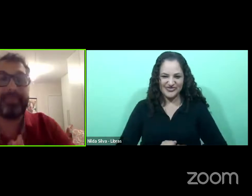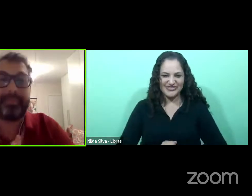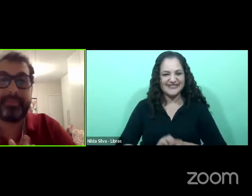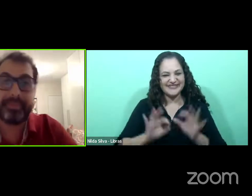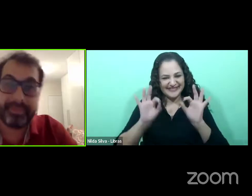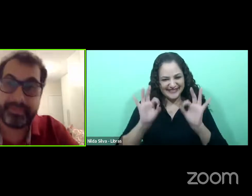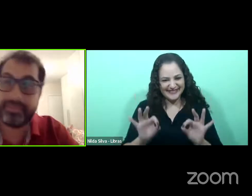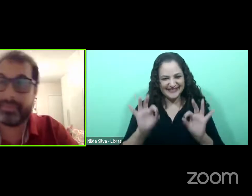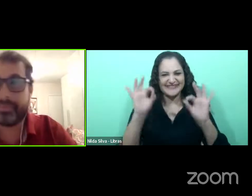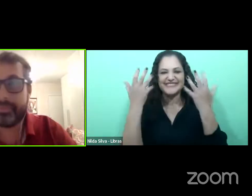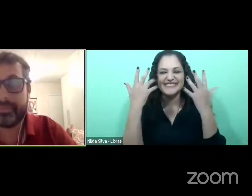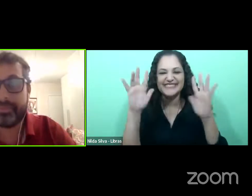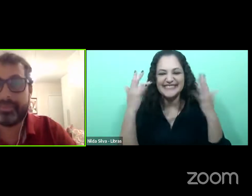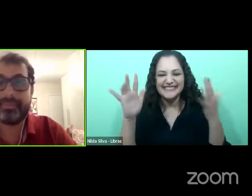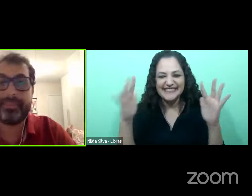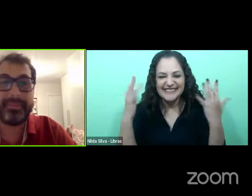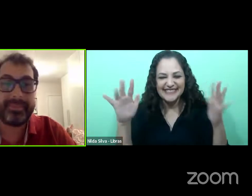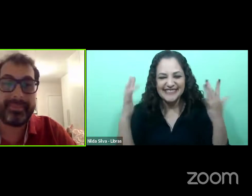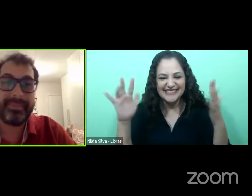isso.